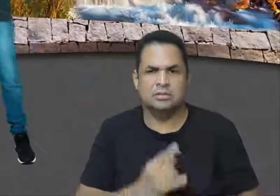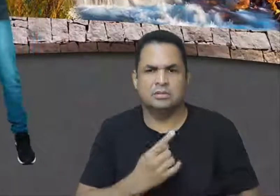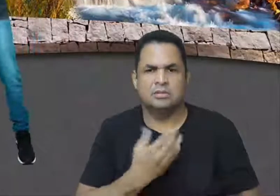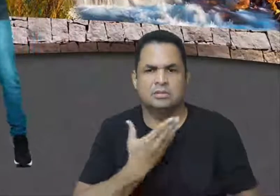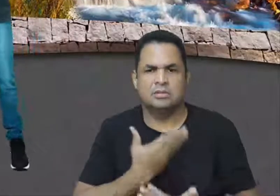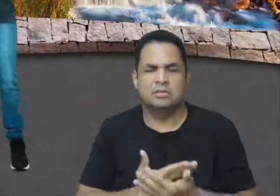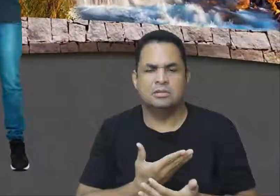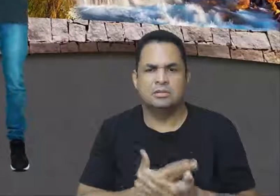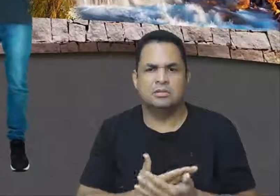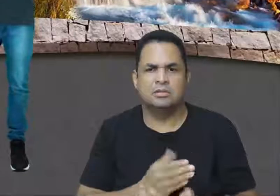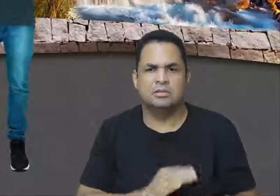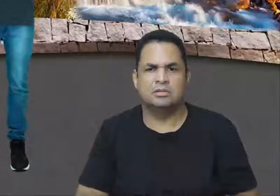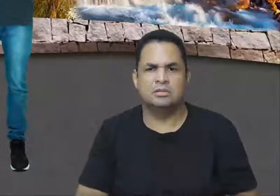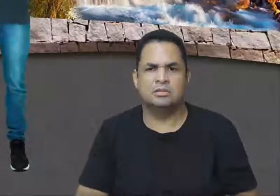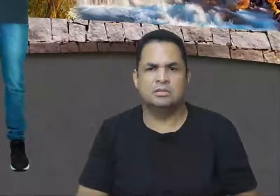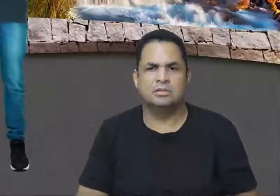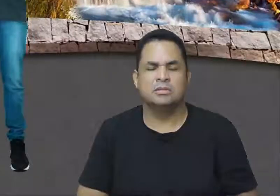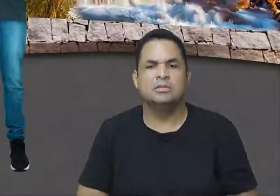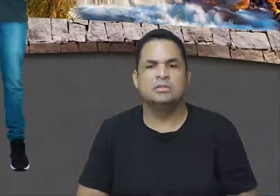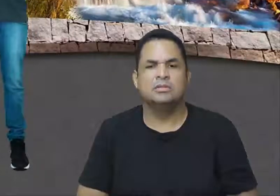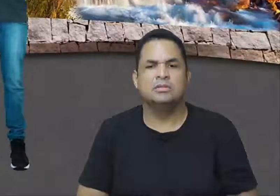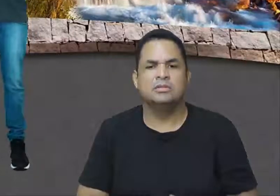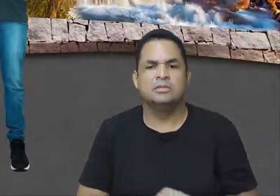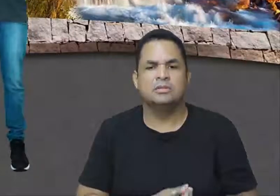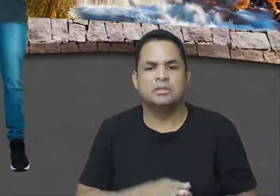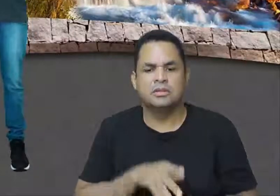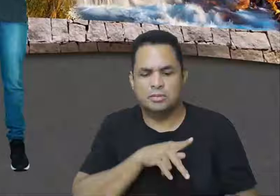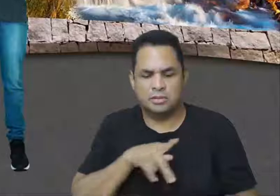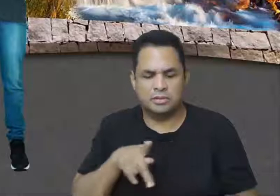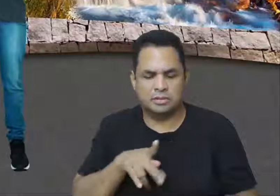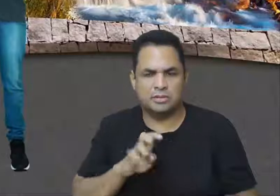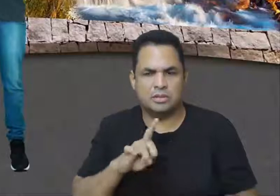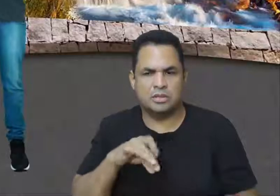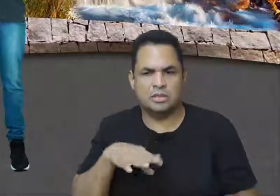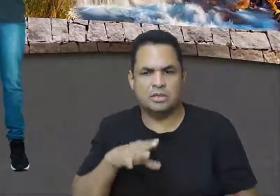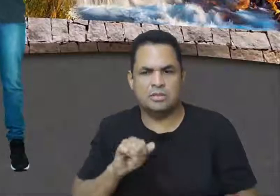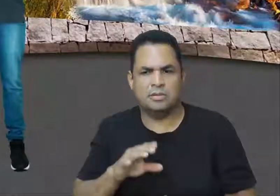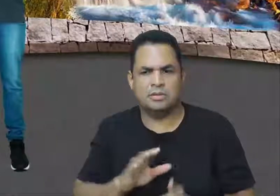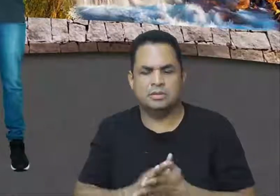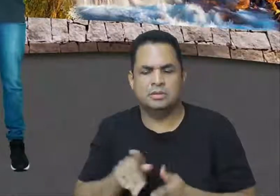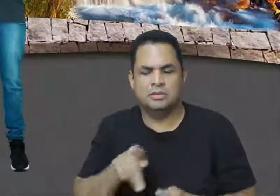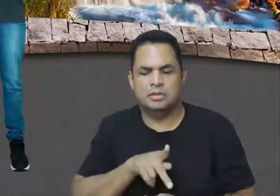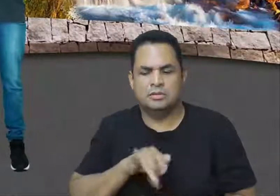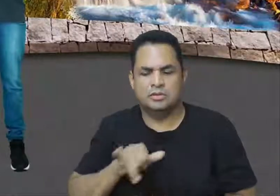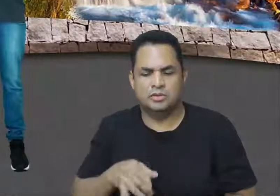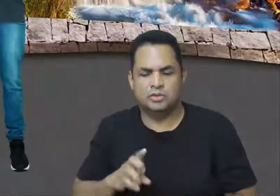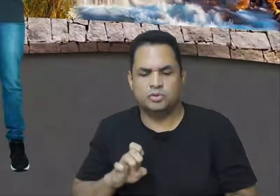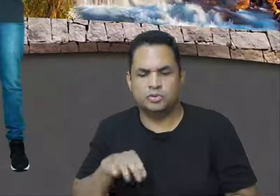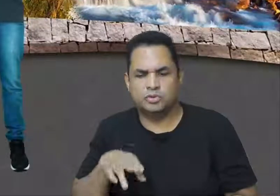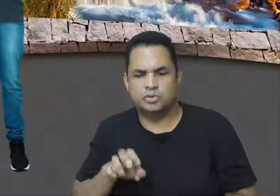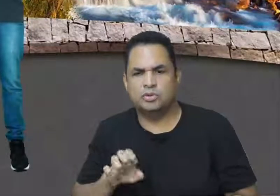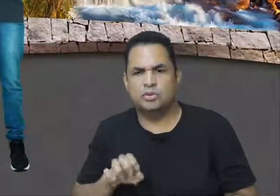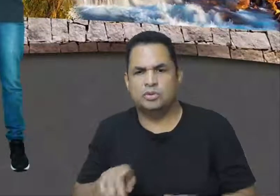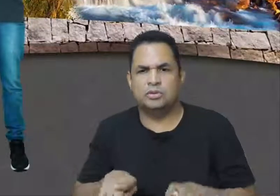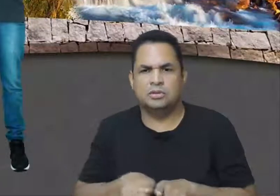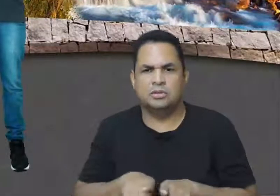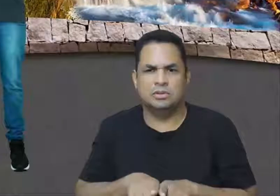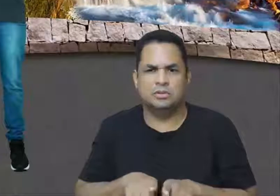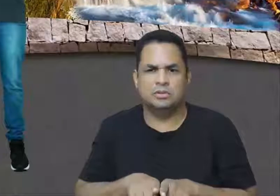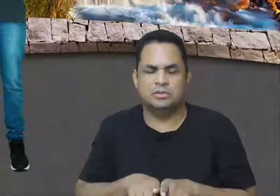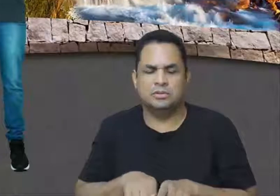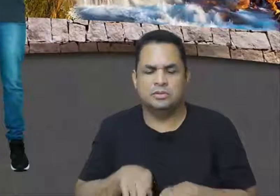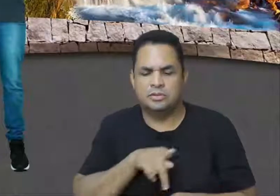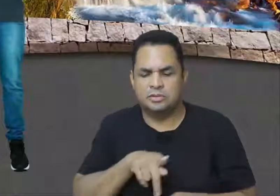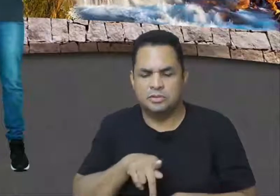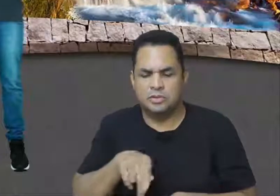nossa aula, tá? O professor Arimateia, o professor Jorge, o professor